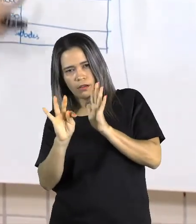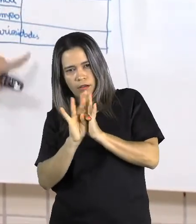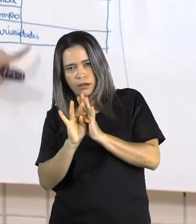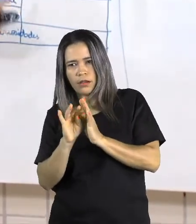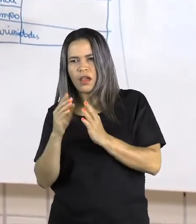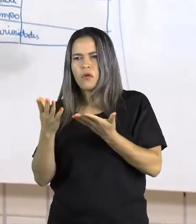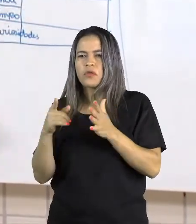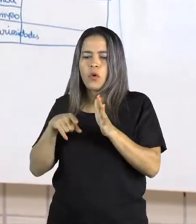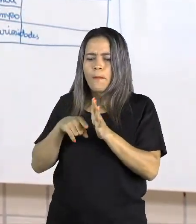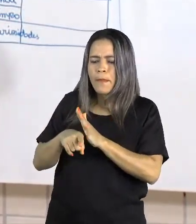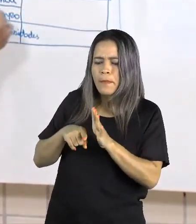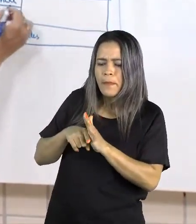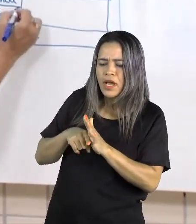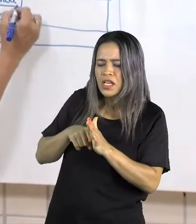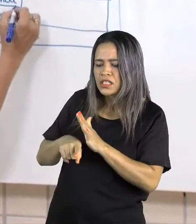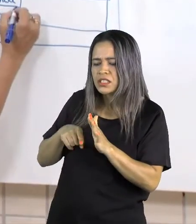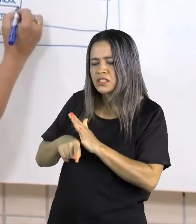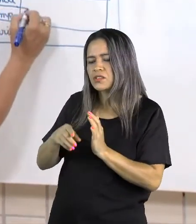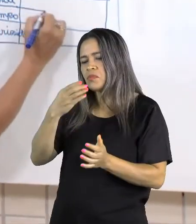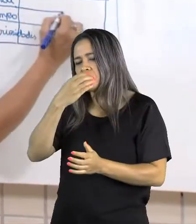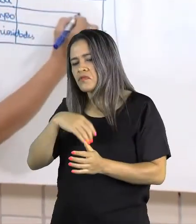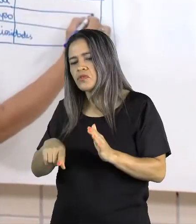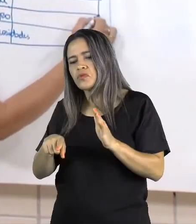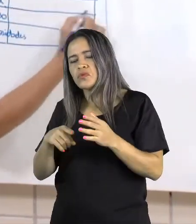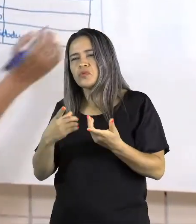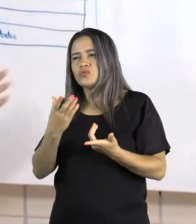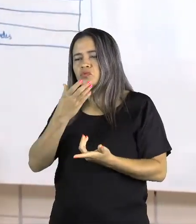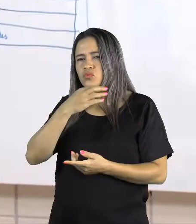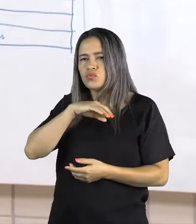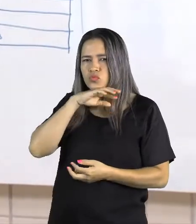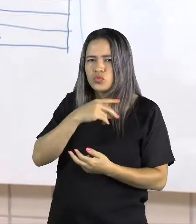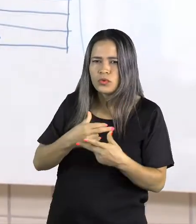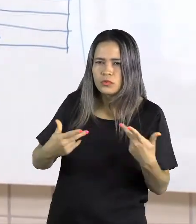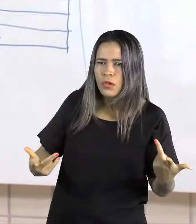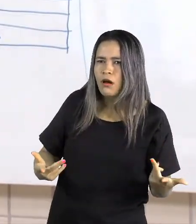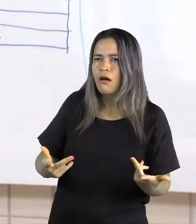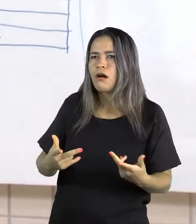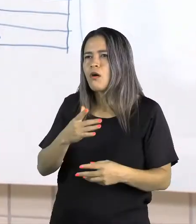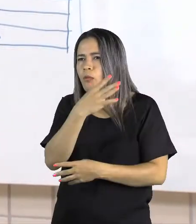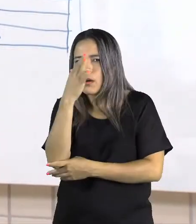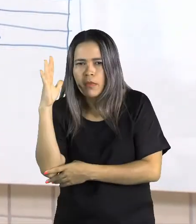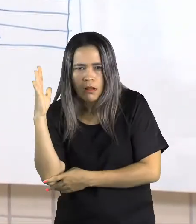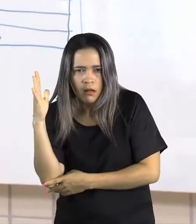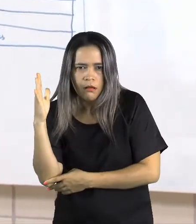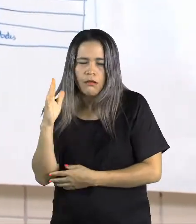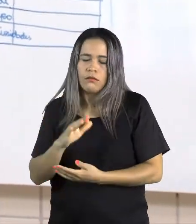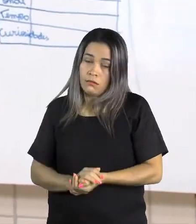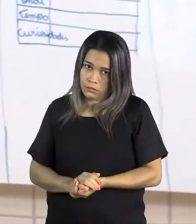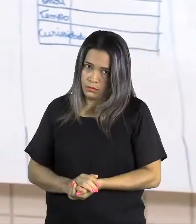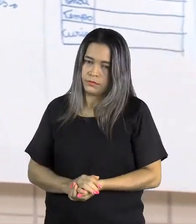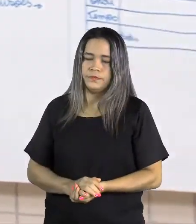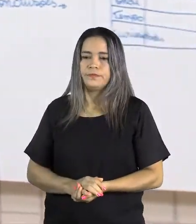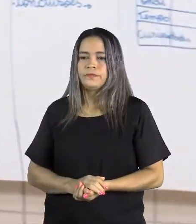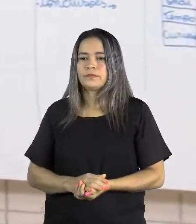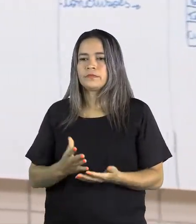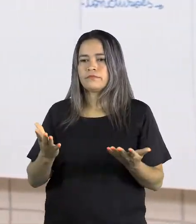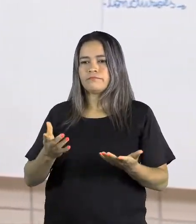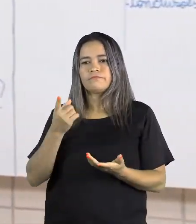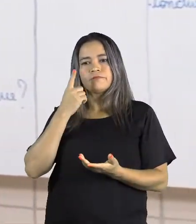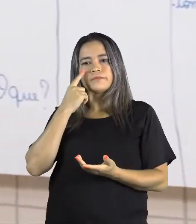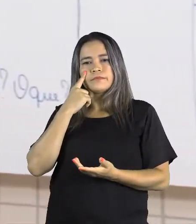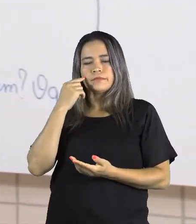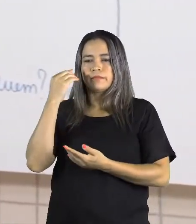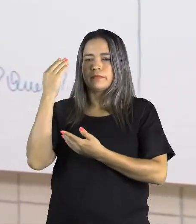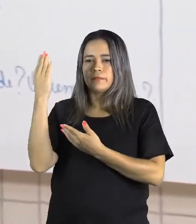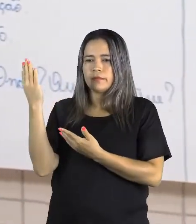é quando eu pesquiso uma fruta, um animal, uma planta, certo? Agora eu quero ver aqui na nossa tela,